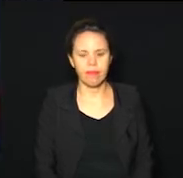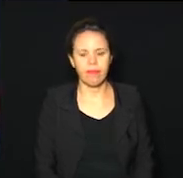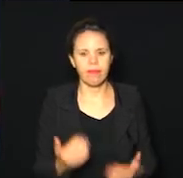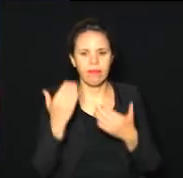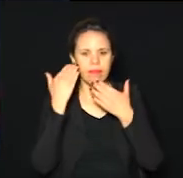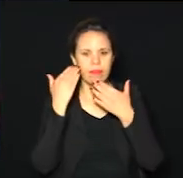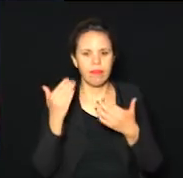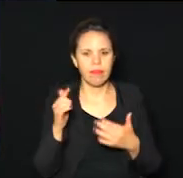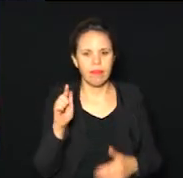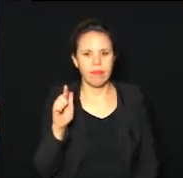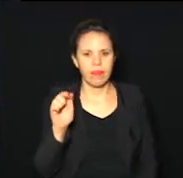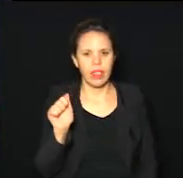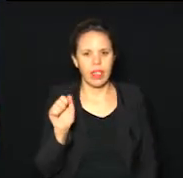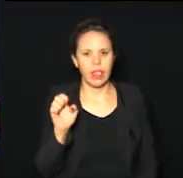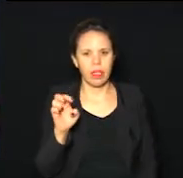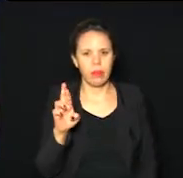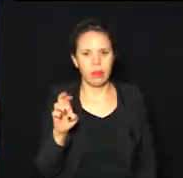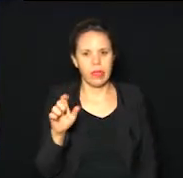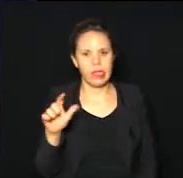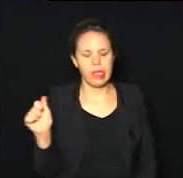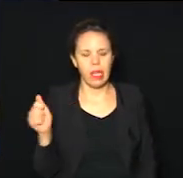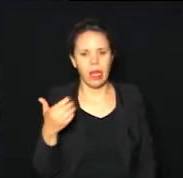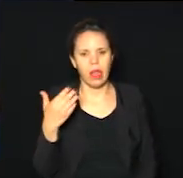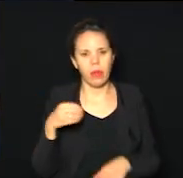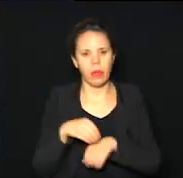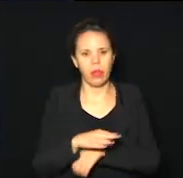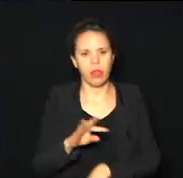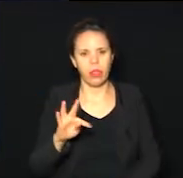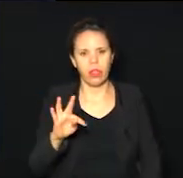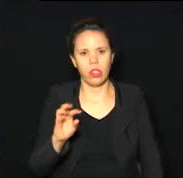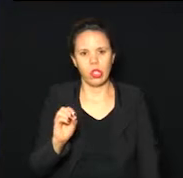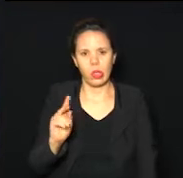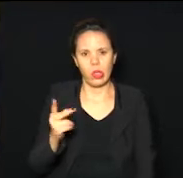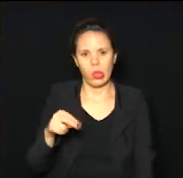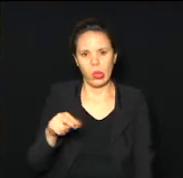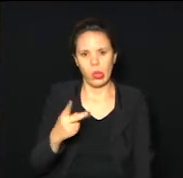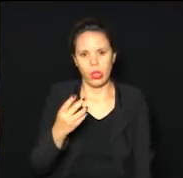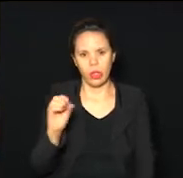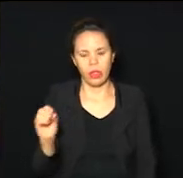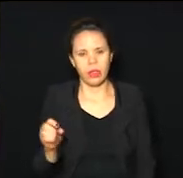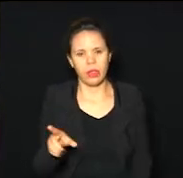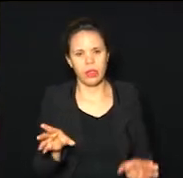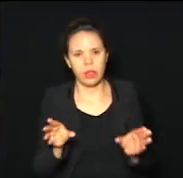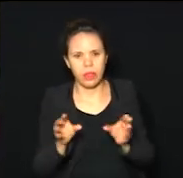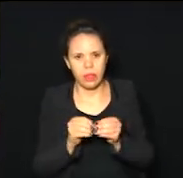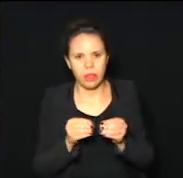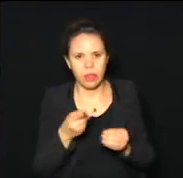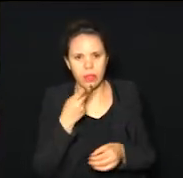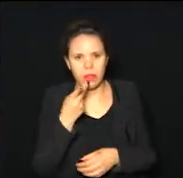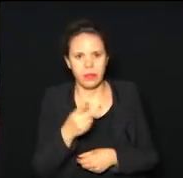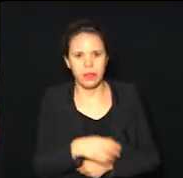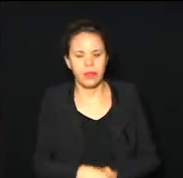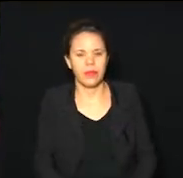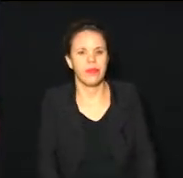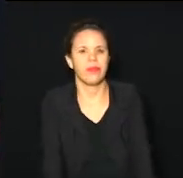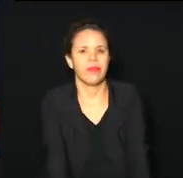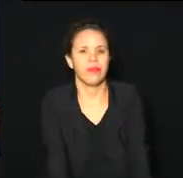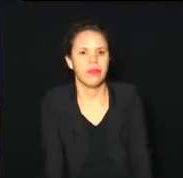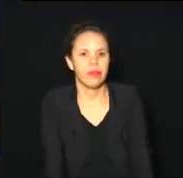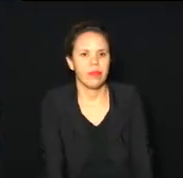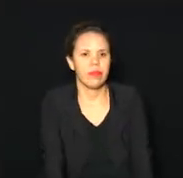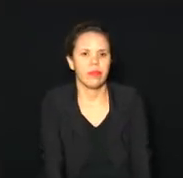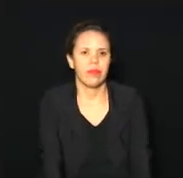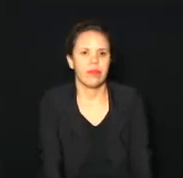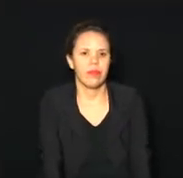Obrigada, Gabriela. Eu vou passar a palavra, então, para o Toninho. Toninho, para as suas considerações finais.